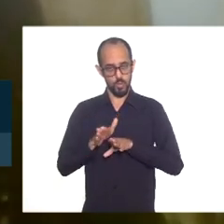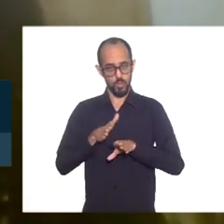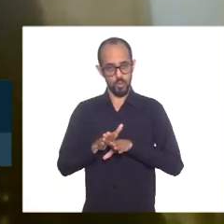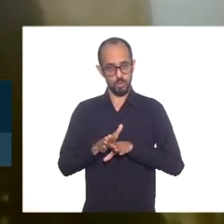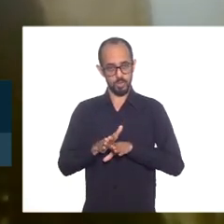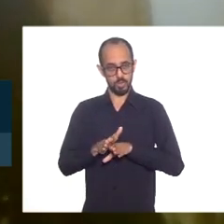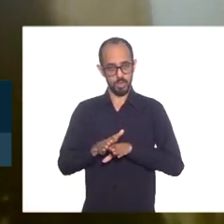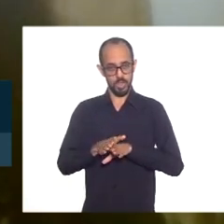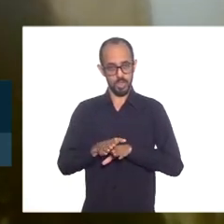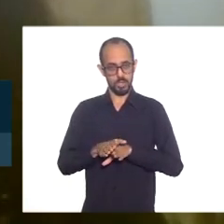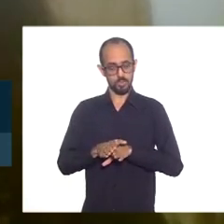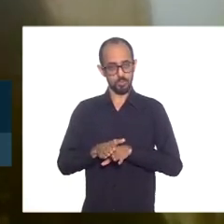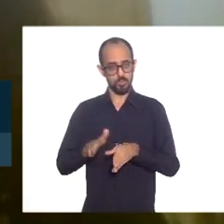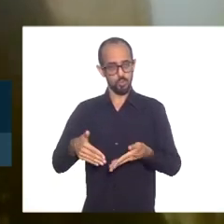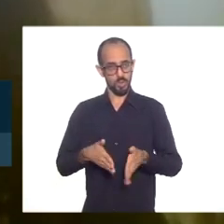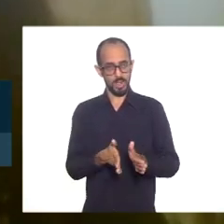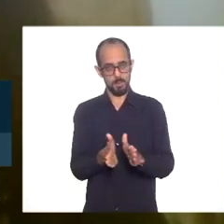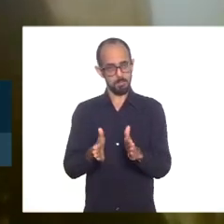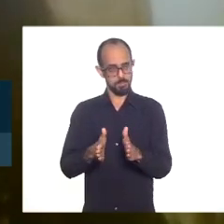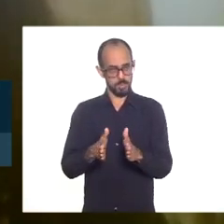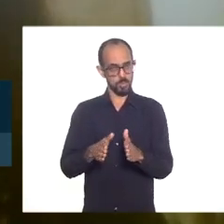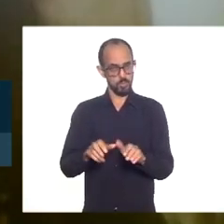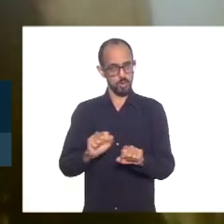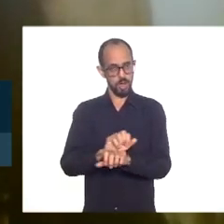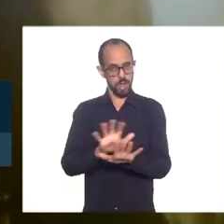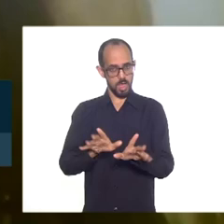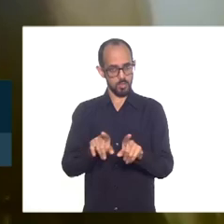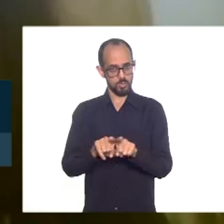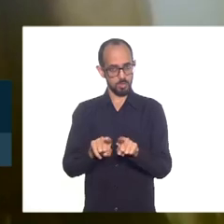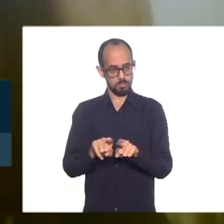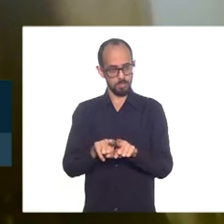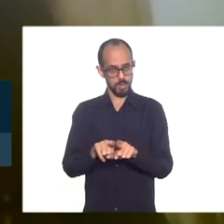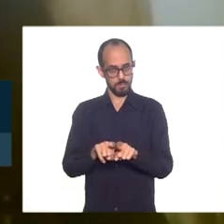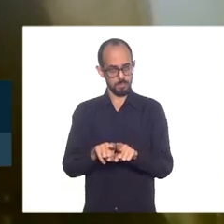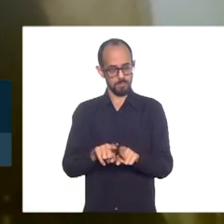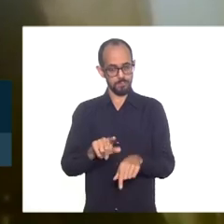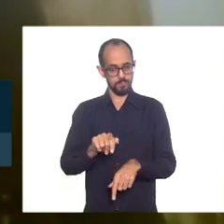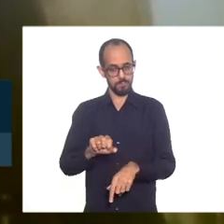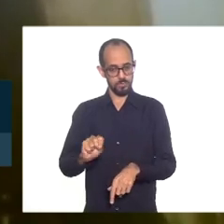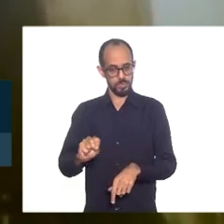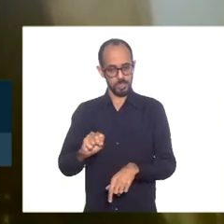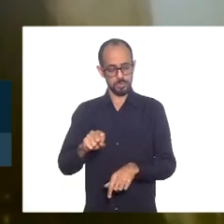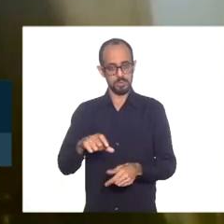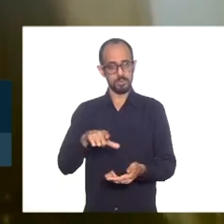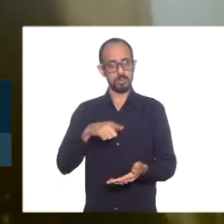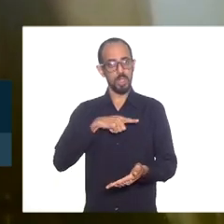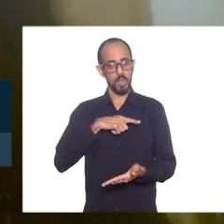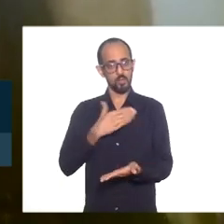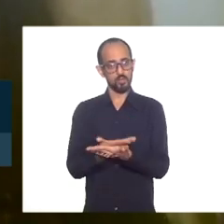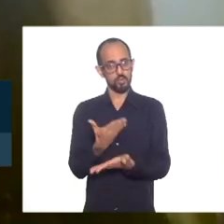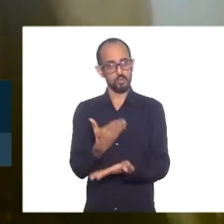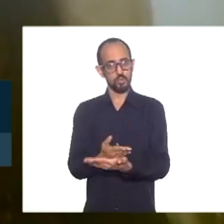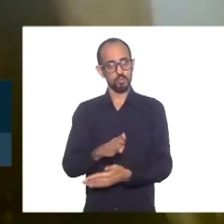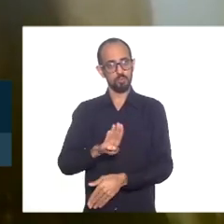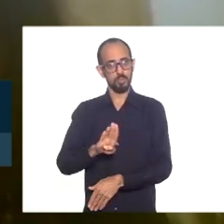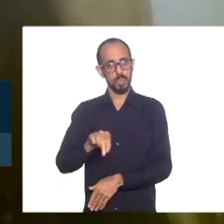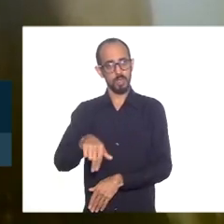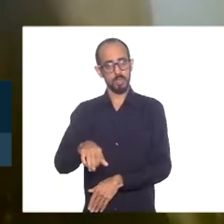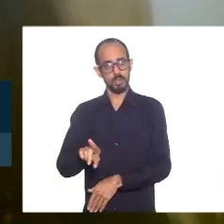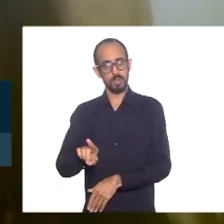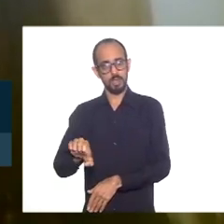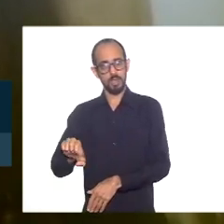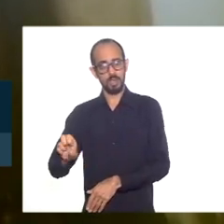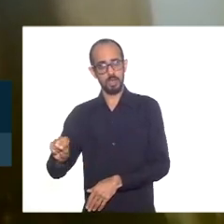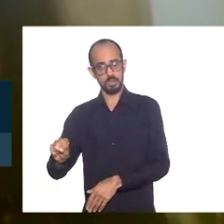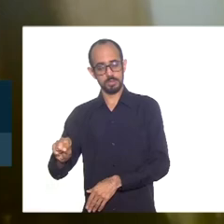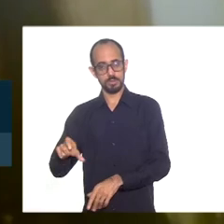norte definido, né? No caso do gás, né, o BNDES tem um estudo espetacular que mostra,